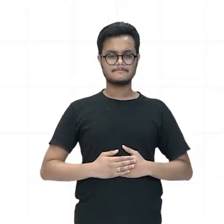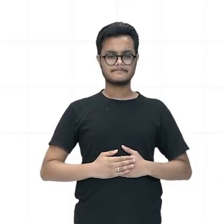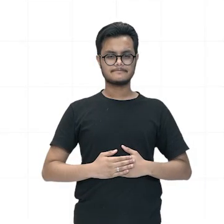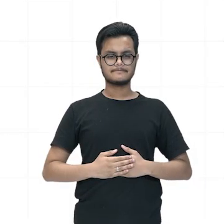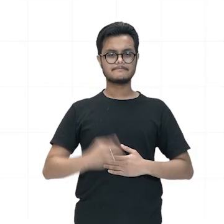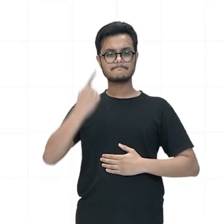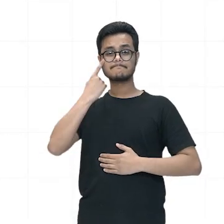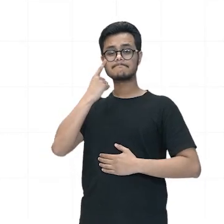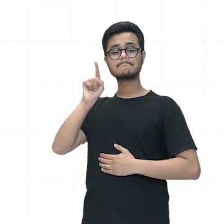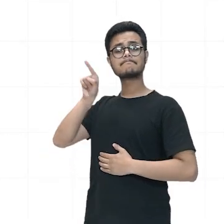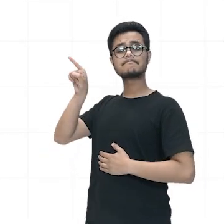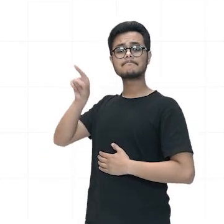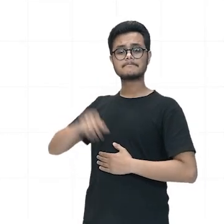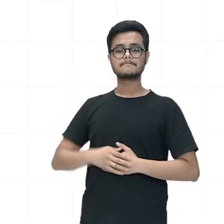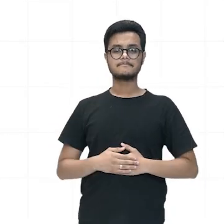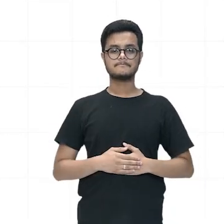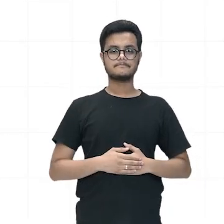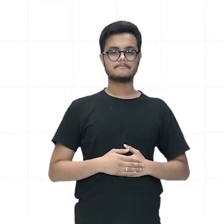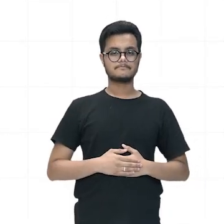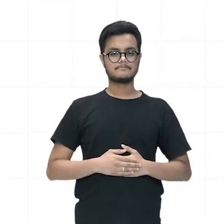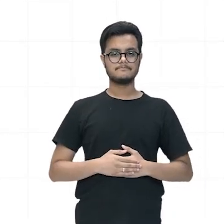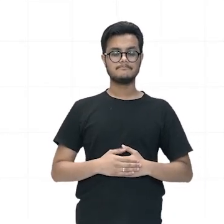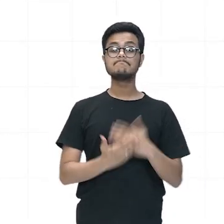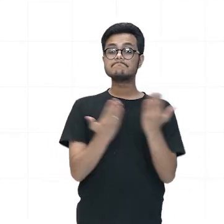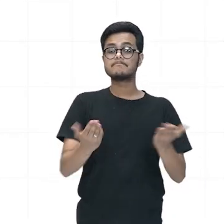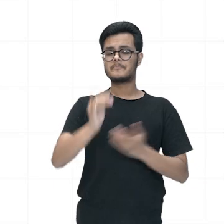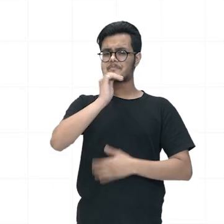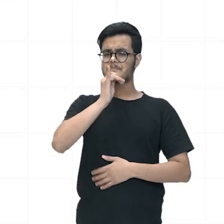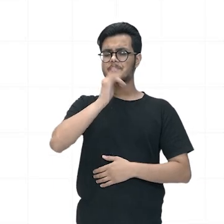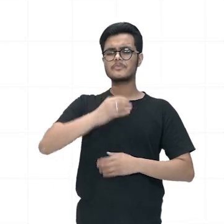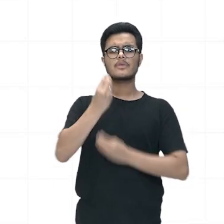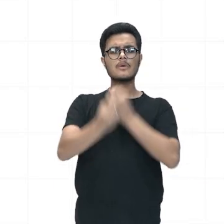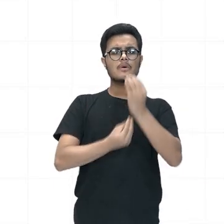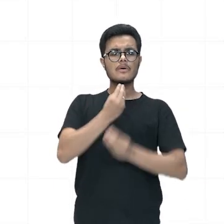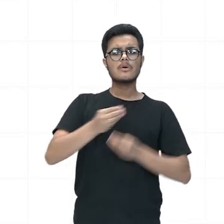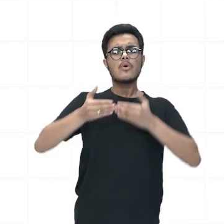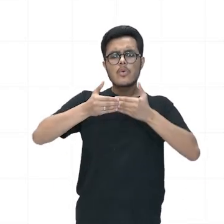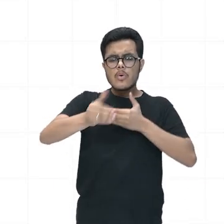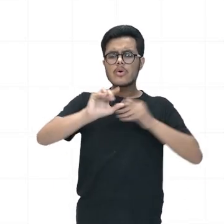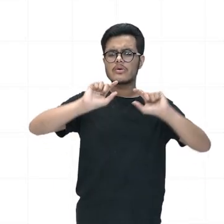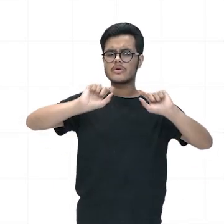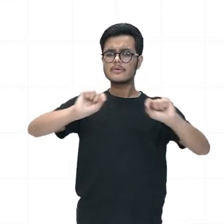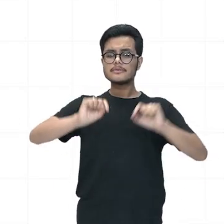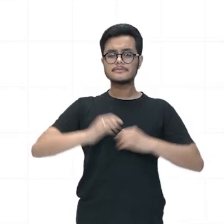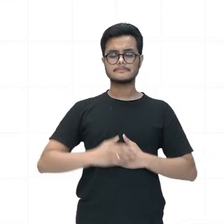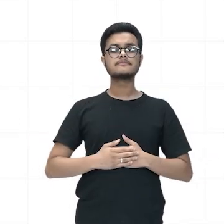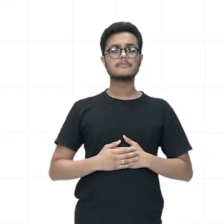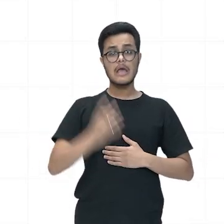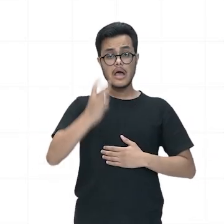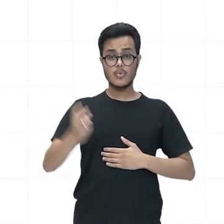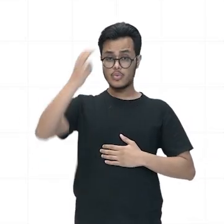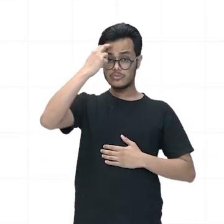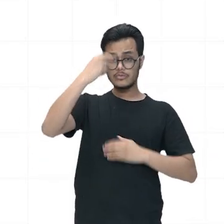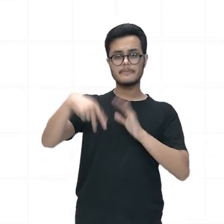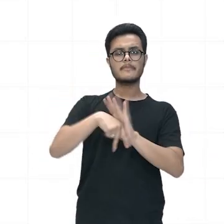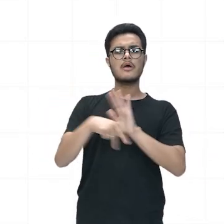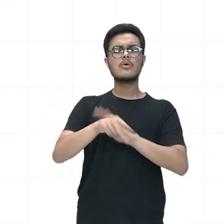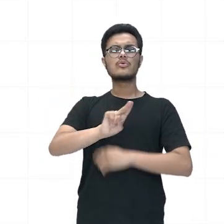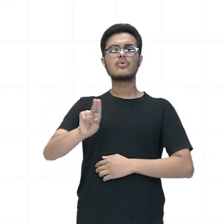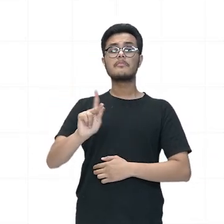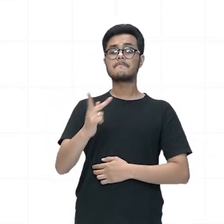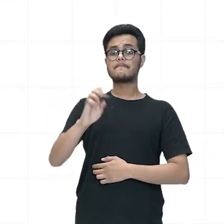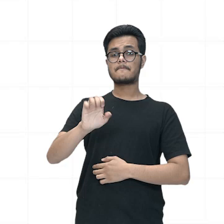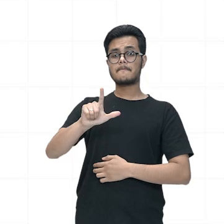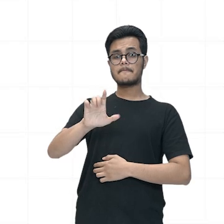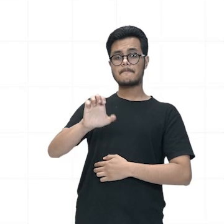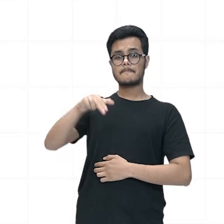comigo, olha só. Vamos falar, então, agora um pouco como, né, que vai surgir essa cultura, tá? Aí